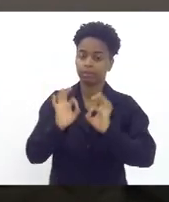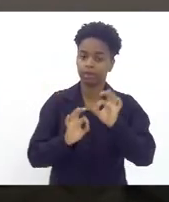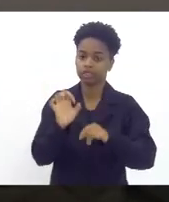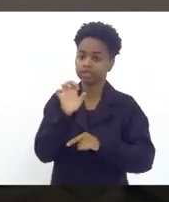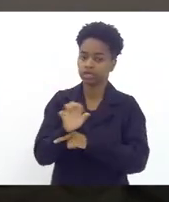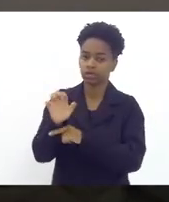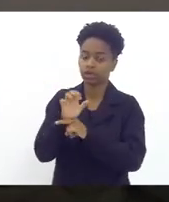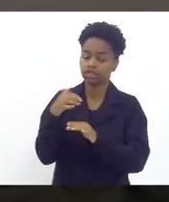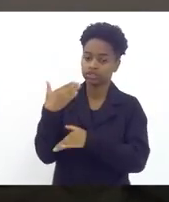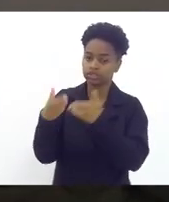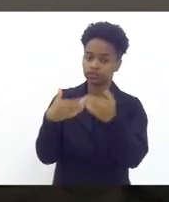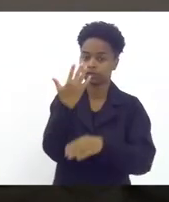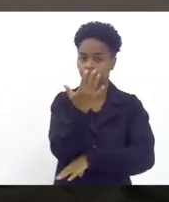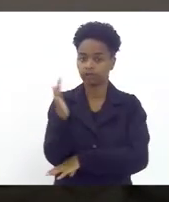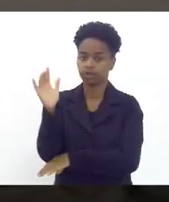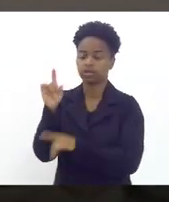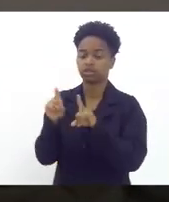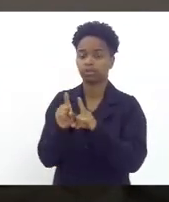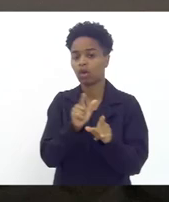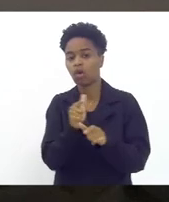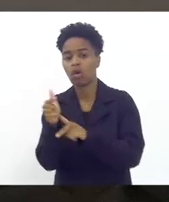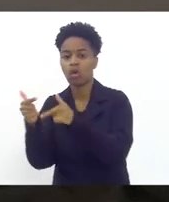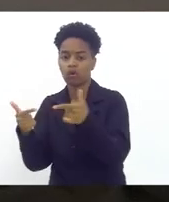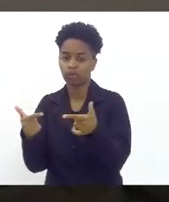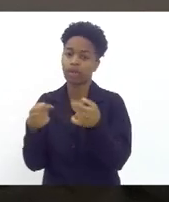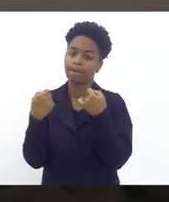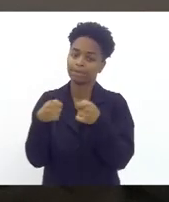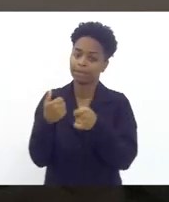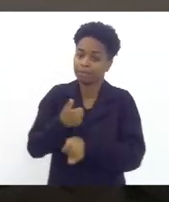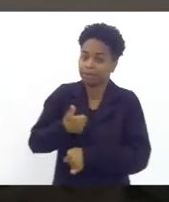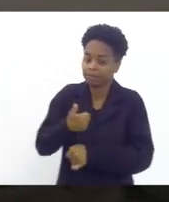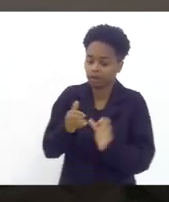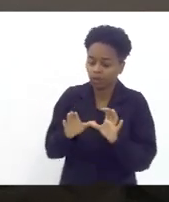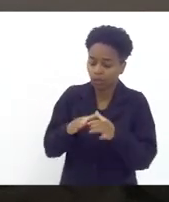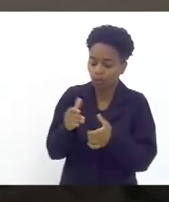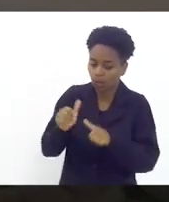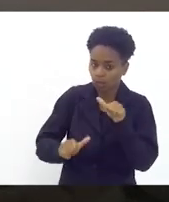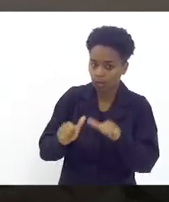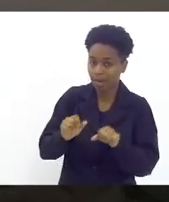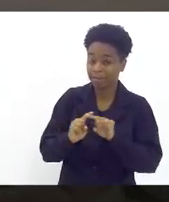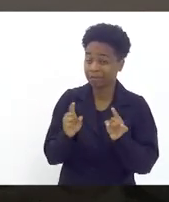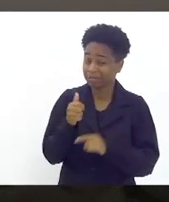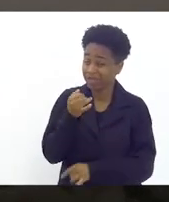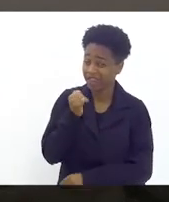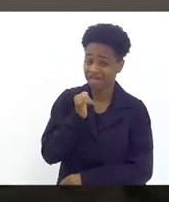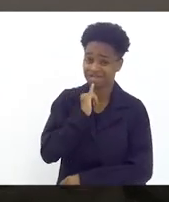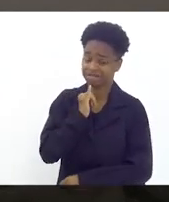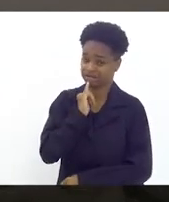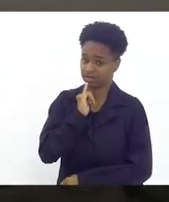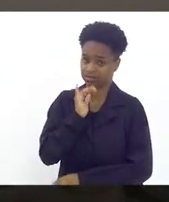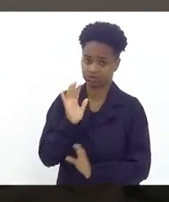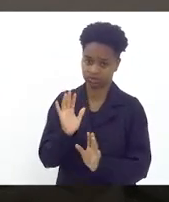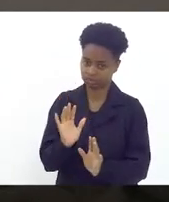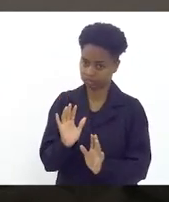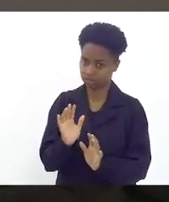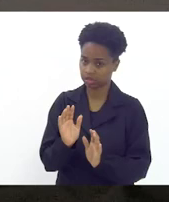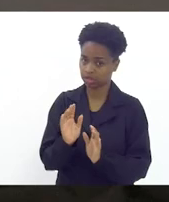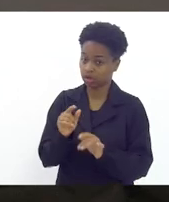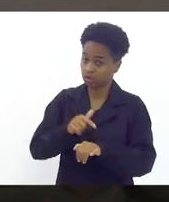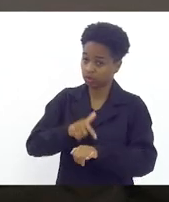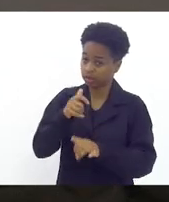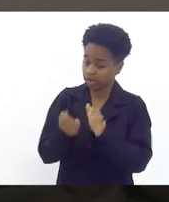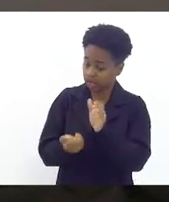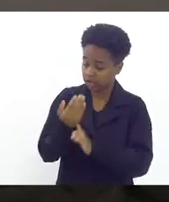Florestal e outras vão passar por esse cometer agora infelizmente na criação desse